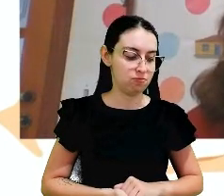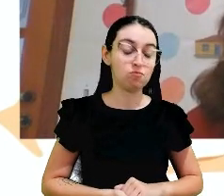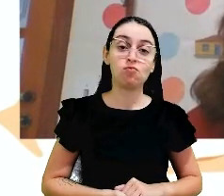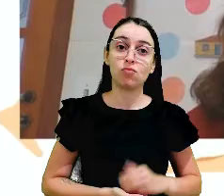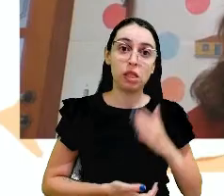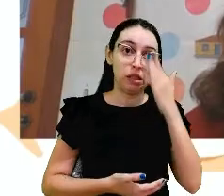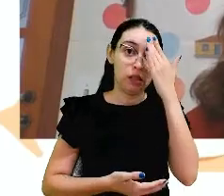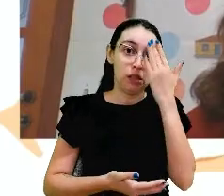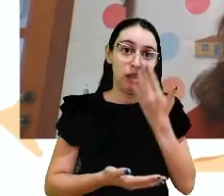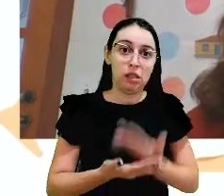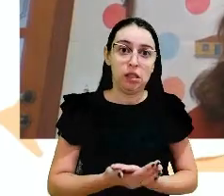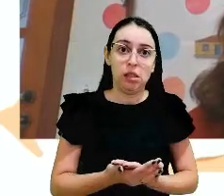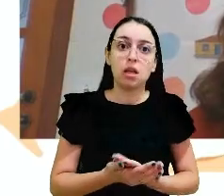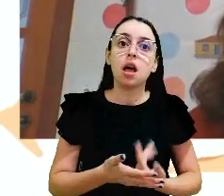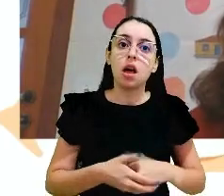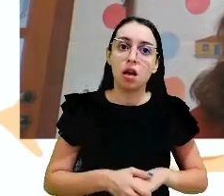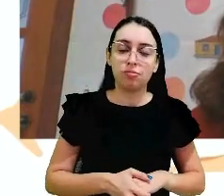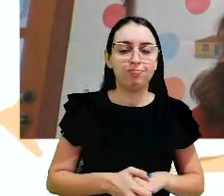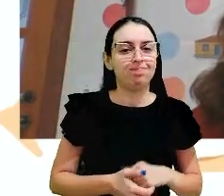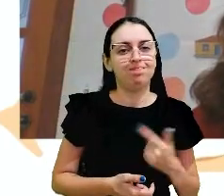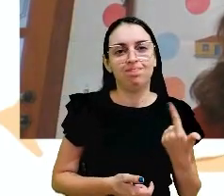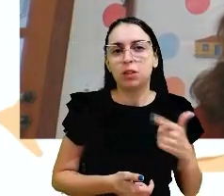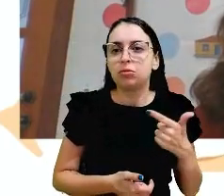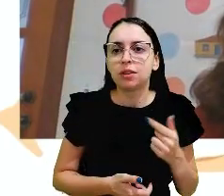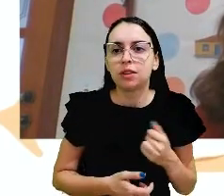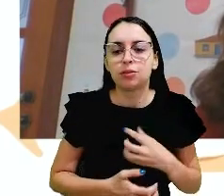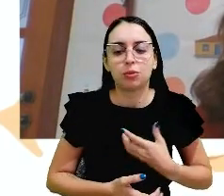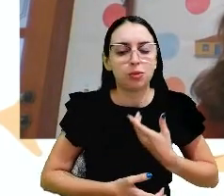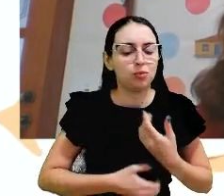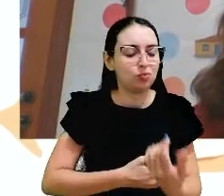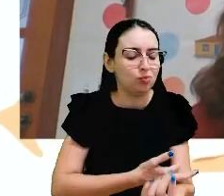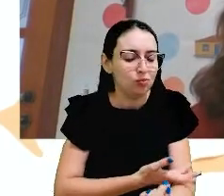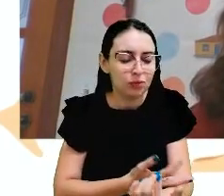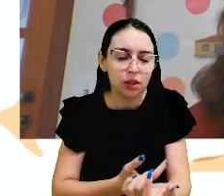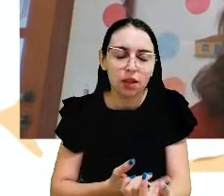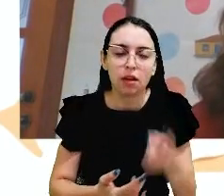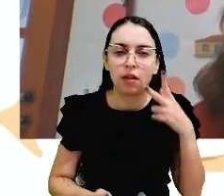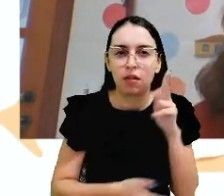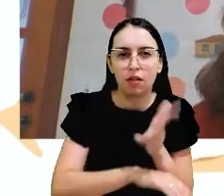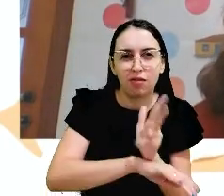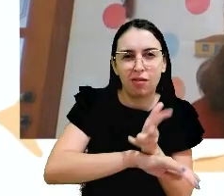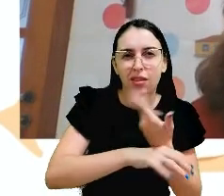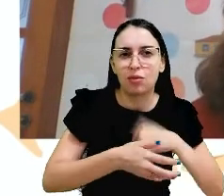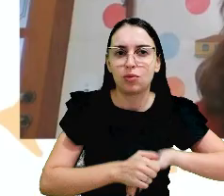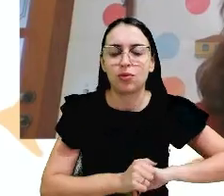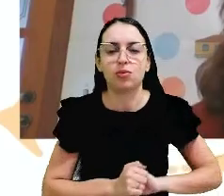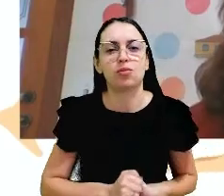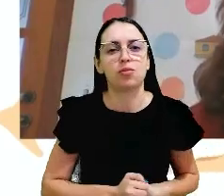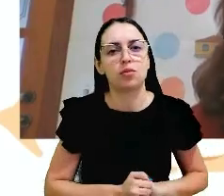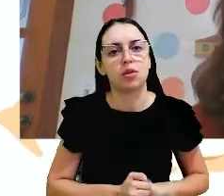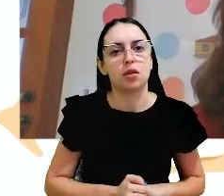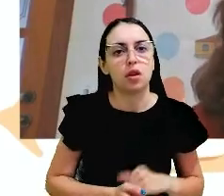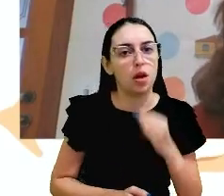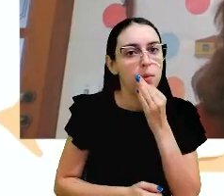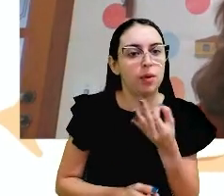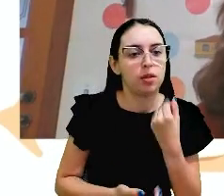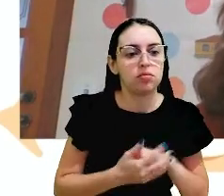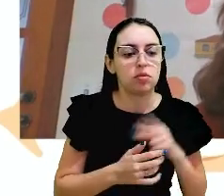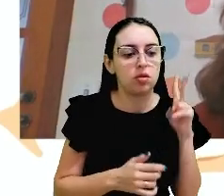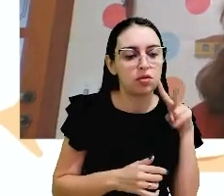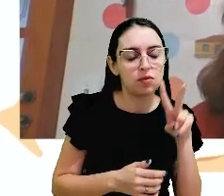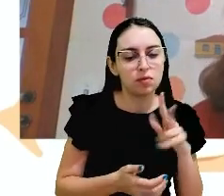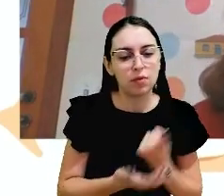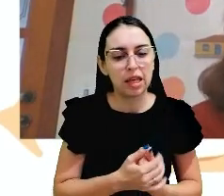Impactante, né? Não tem como não se emocionar assistindo um documentário desses. A gente vê aí a